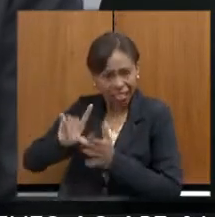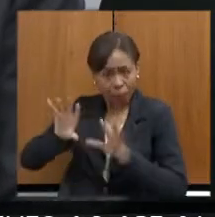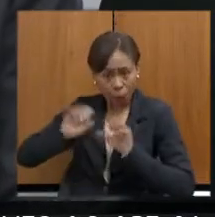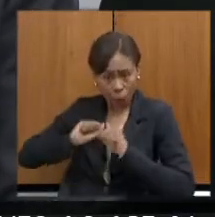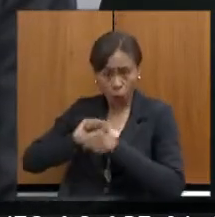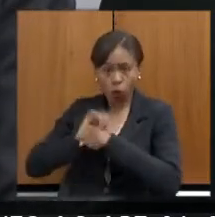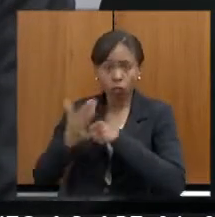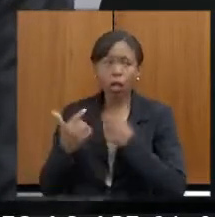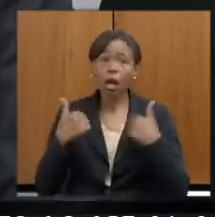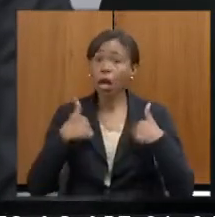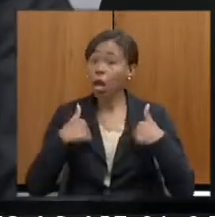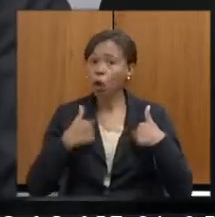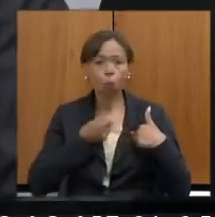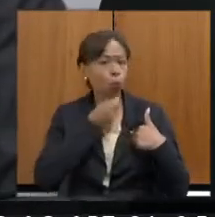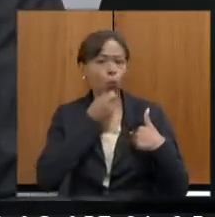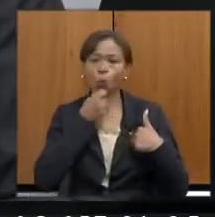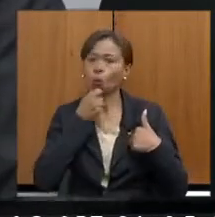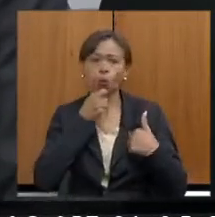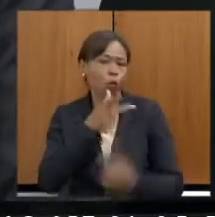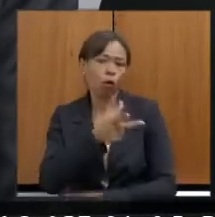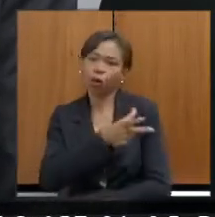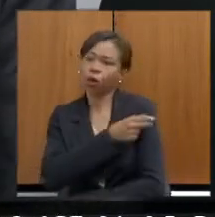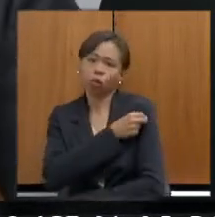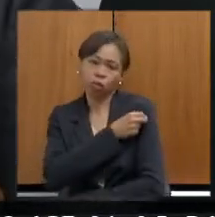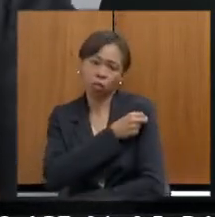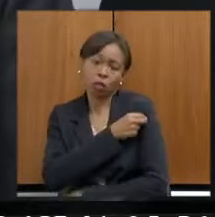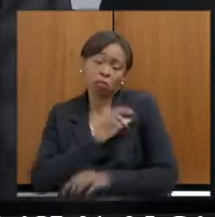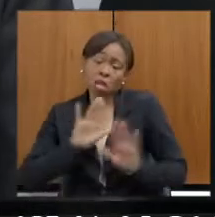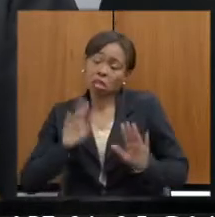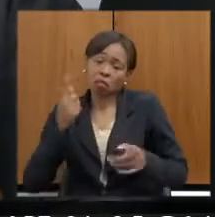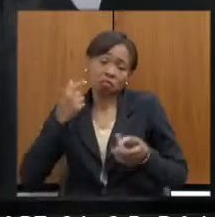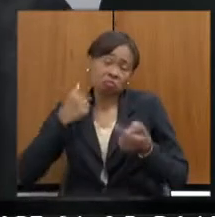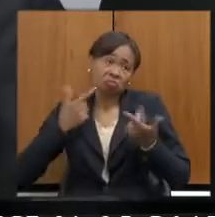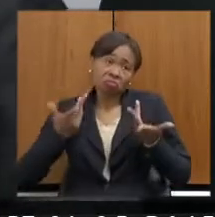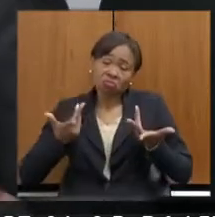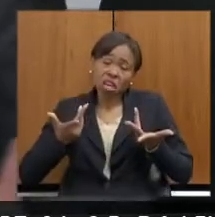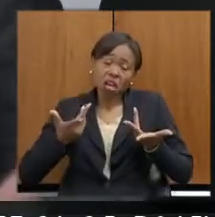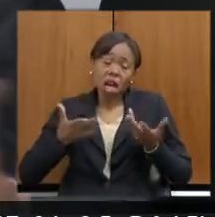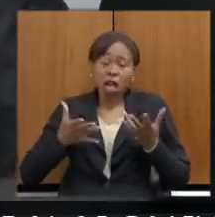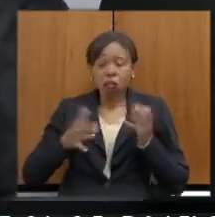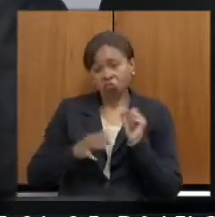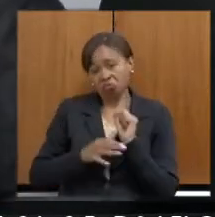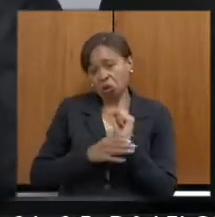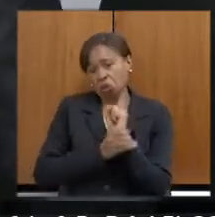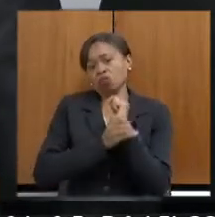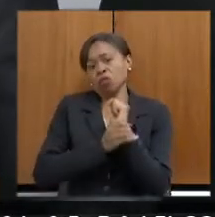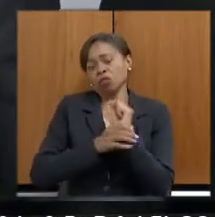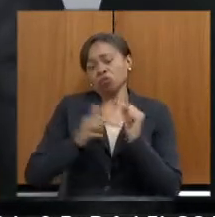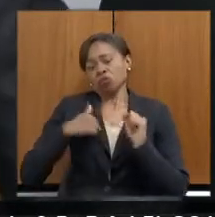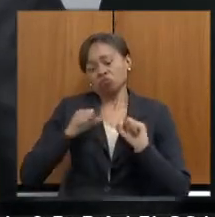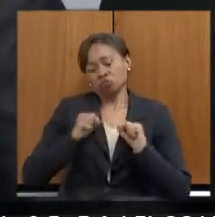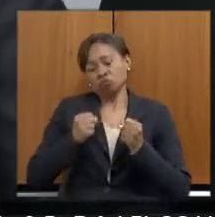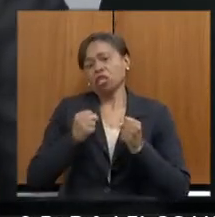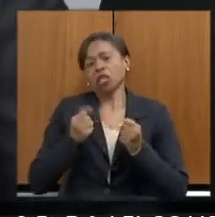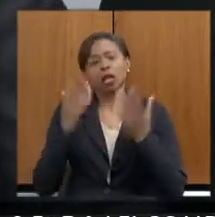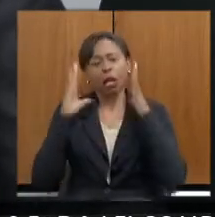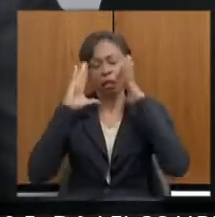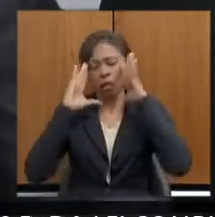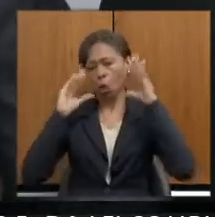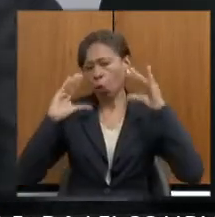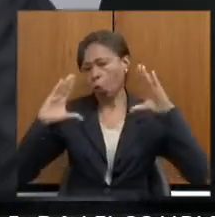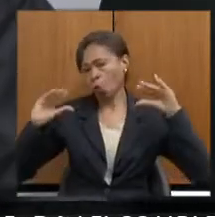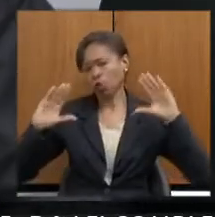e o presente não me vacinei até hoje e tenho que imunidade tranquila tem como né ter passado por essa peça